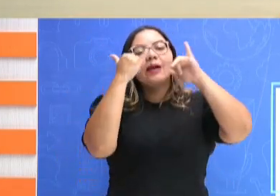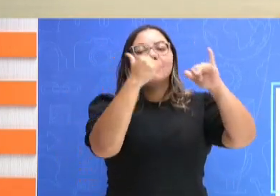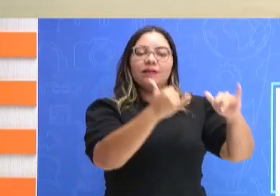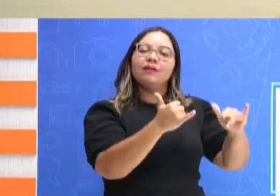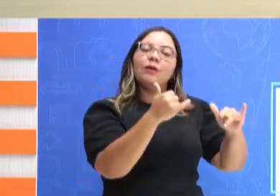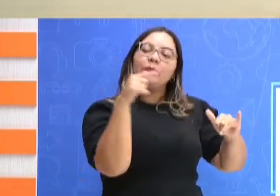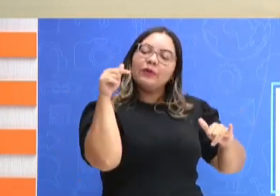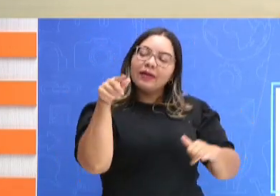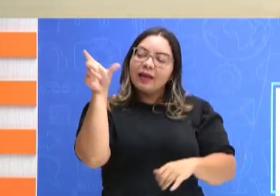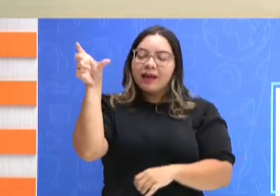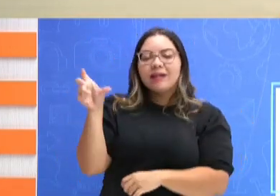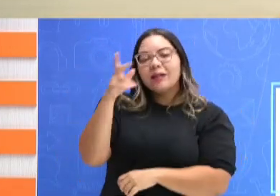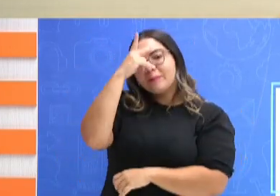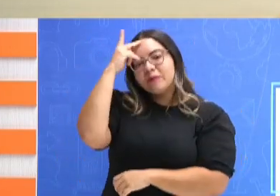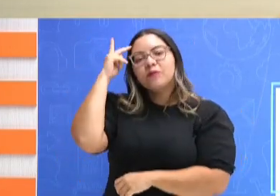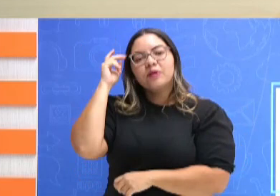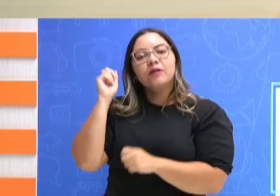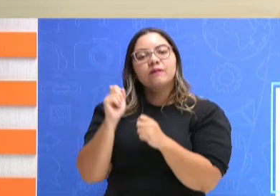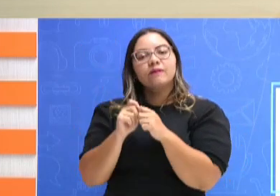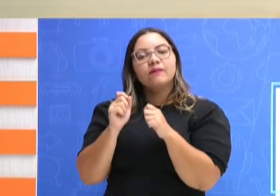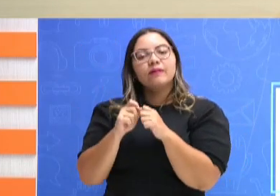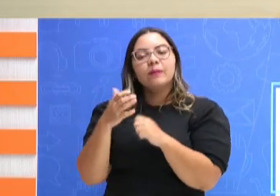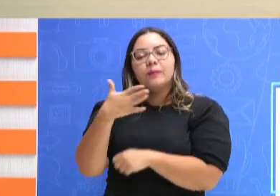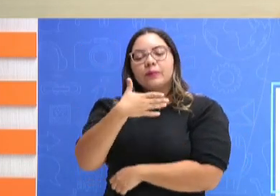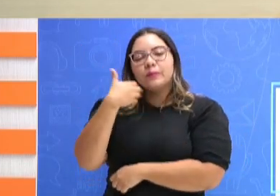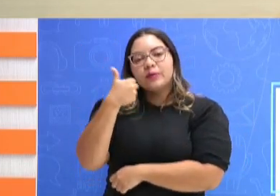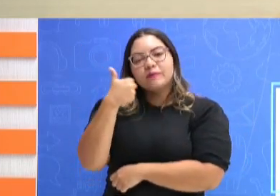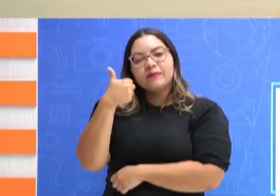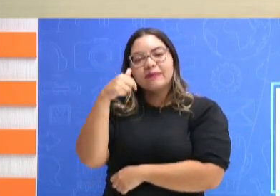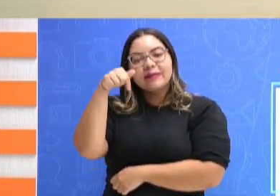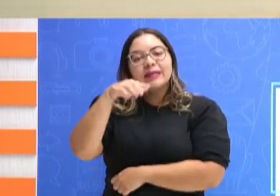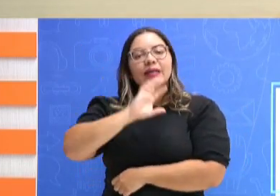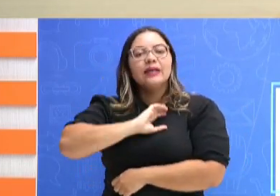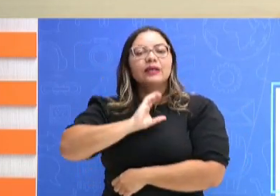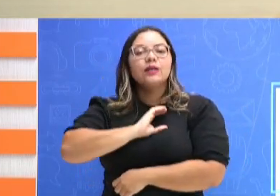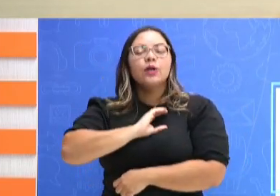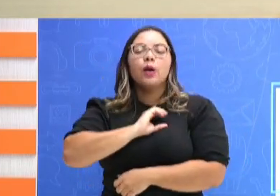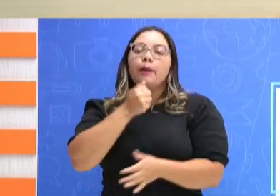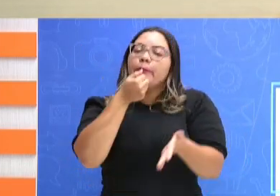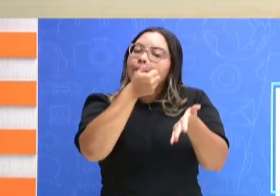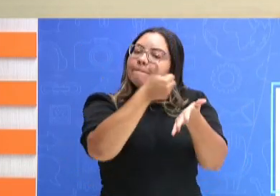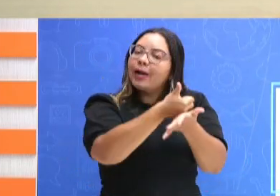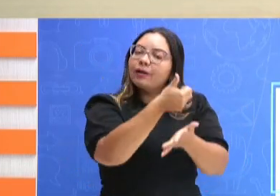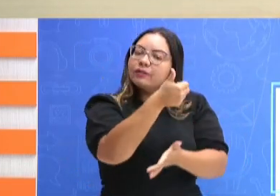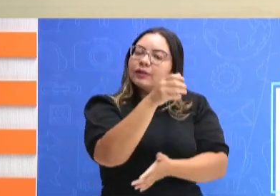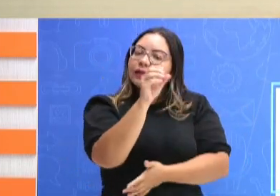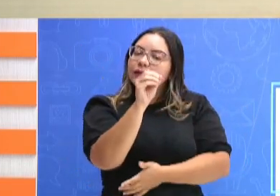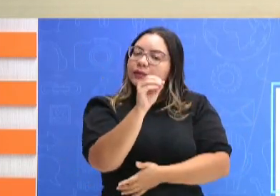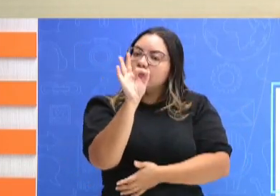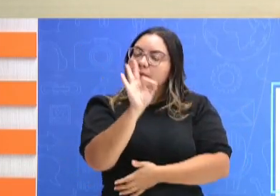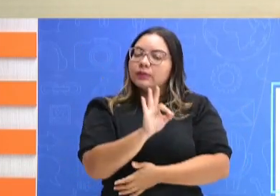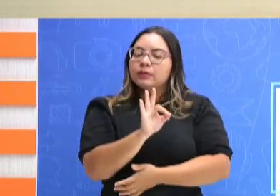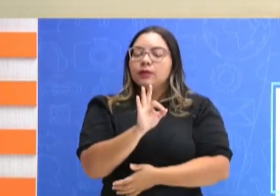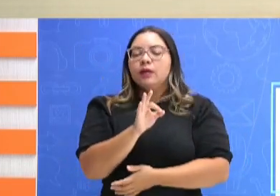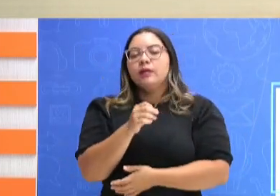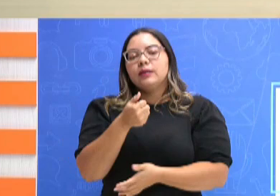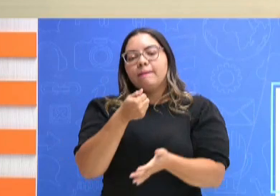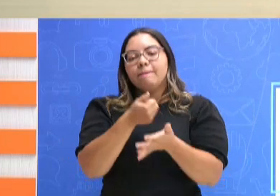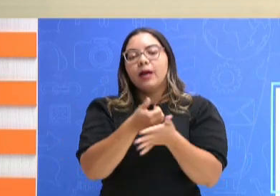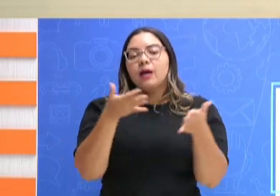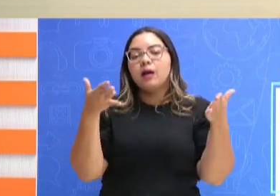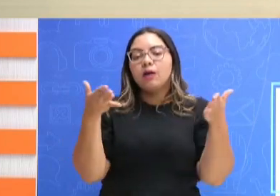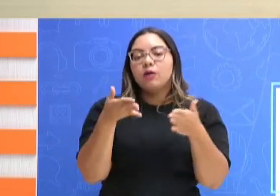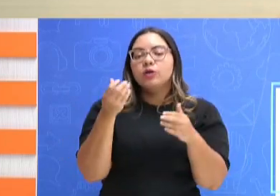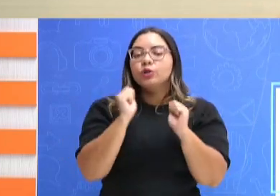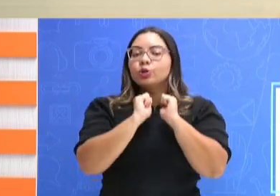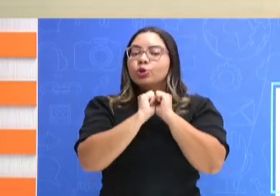foi ele que me fez dessa notícia. Pela primeira vez na história de Caxias, o 13º vai estar sendo pago agora junto com o